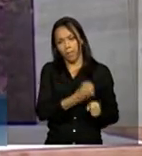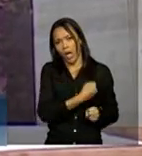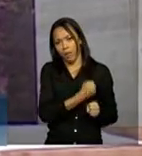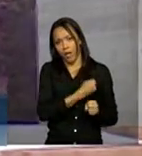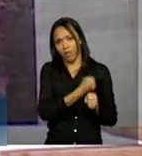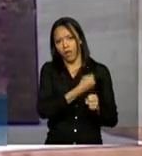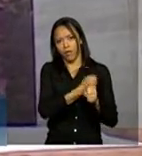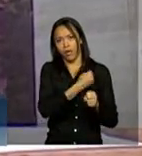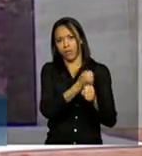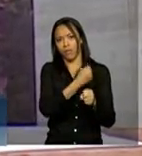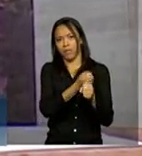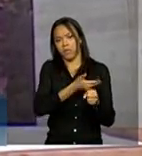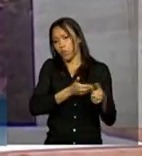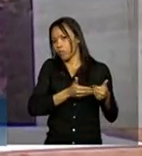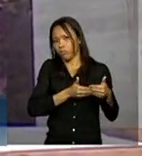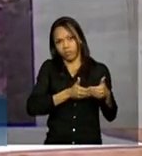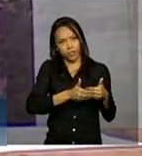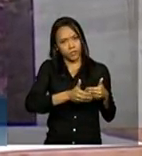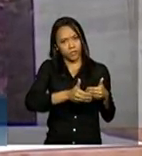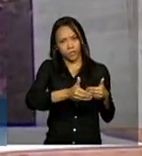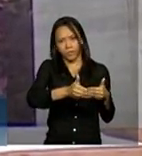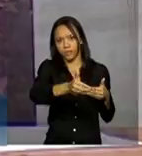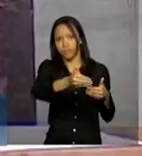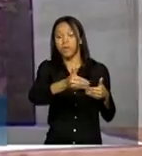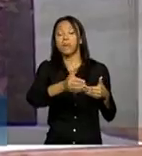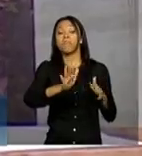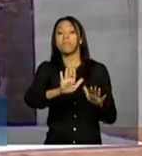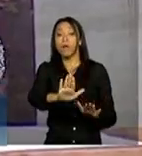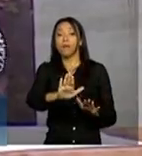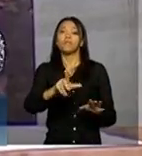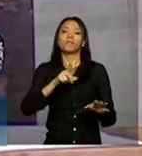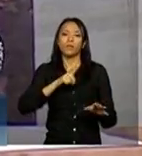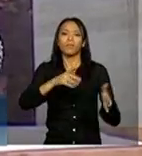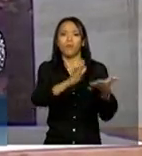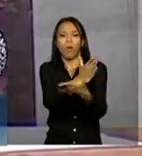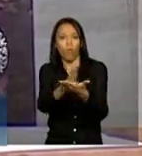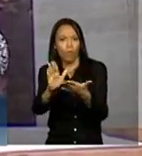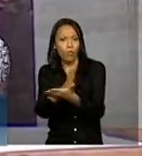migram de uma etapa para outra do programa, mas